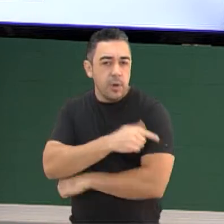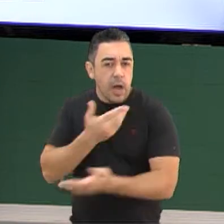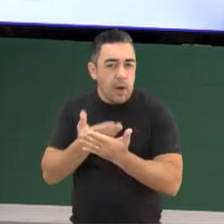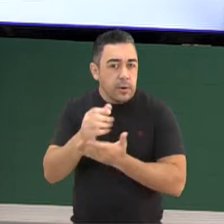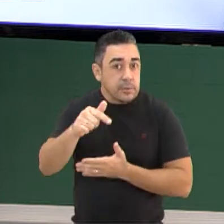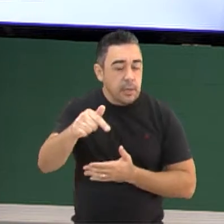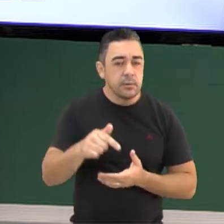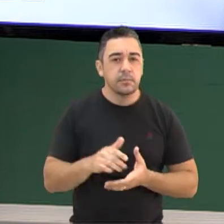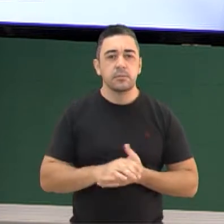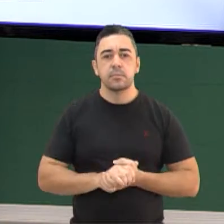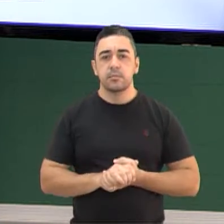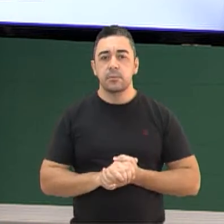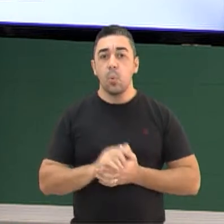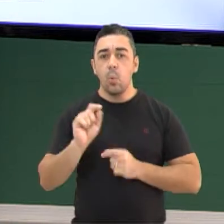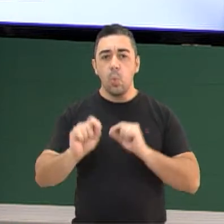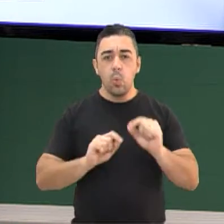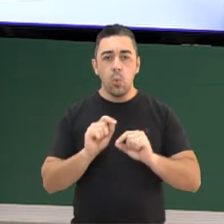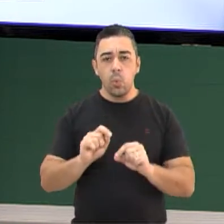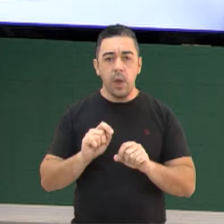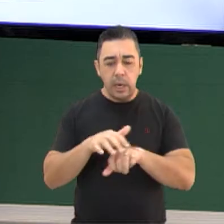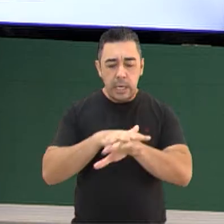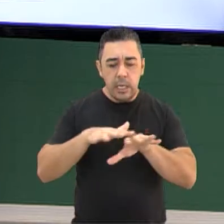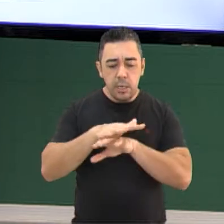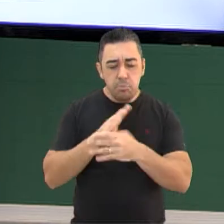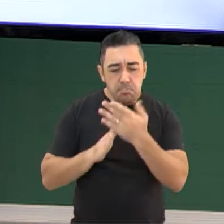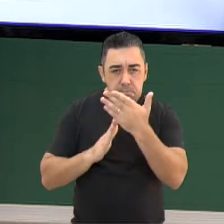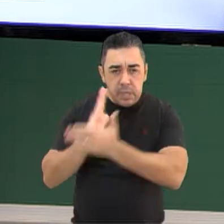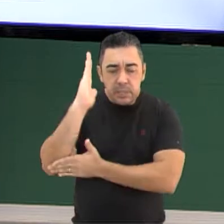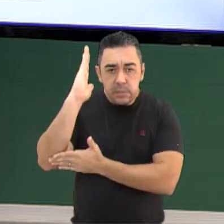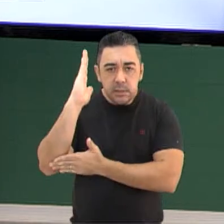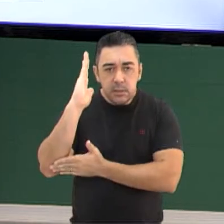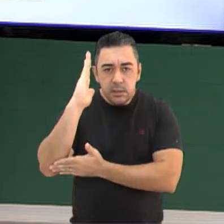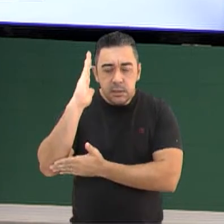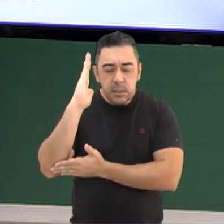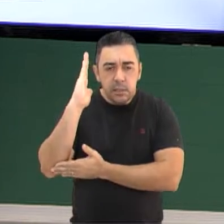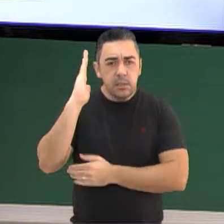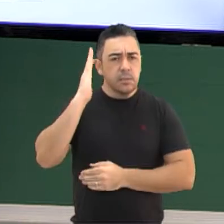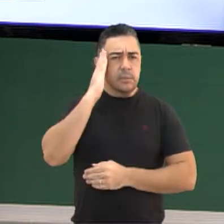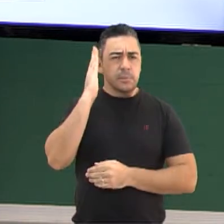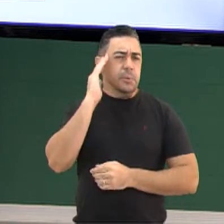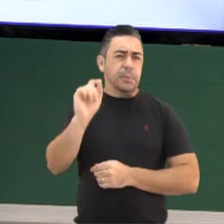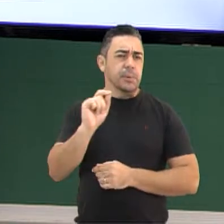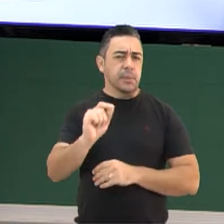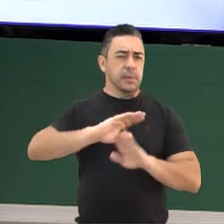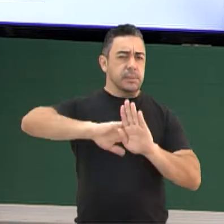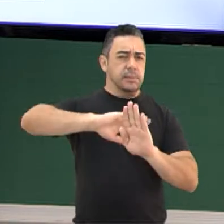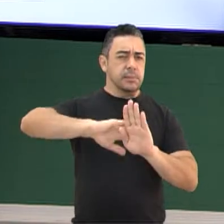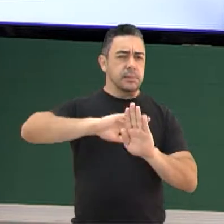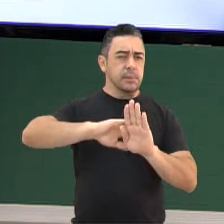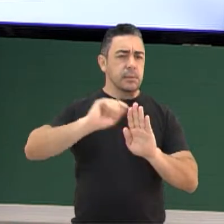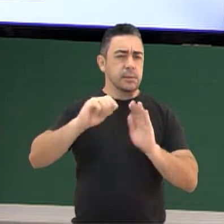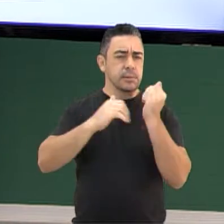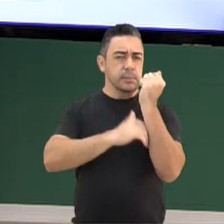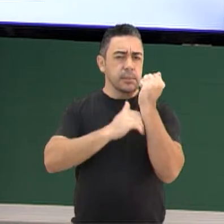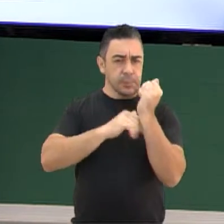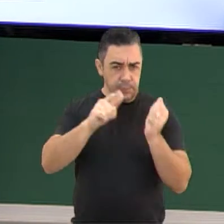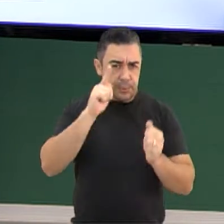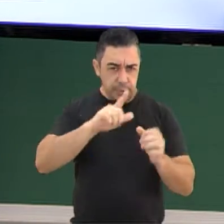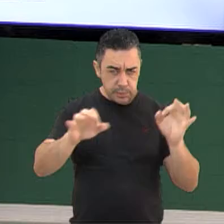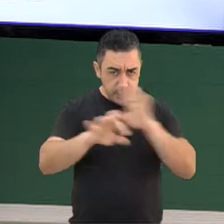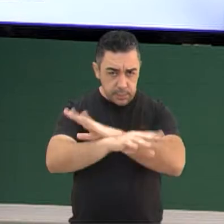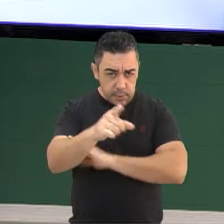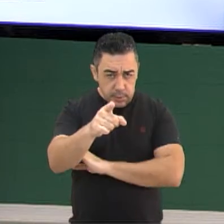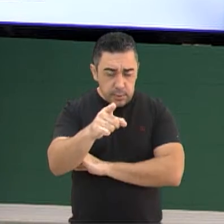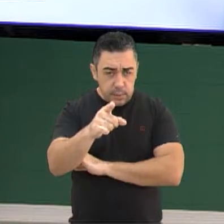7, ritos de passagem. O que será que tem por trás da nossa carta enigmática? Conseguiu terminar?